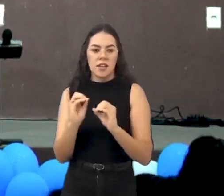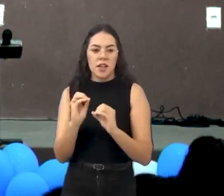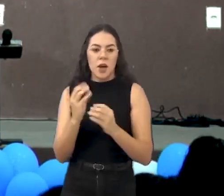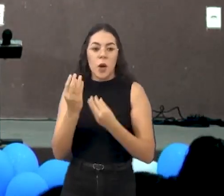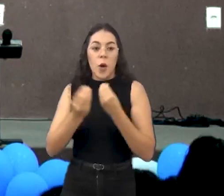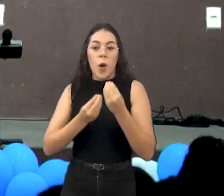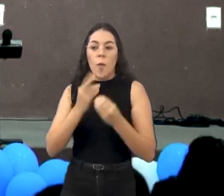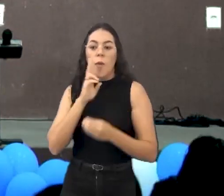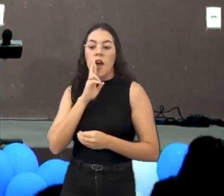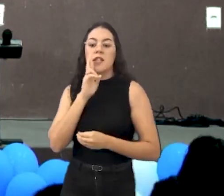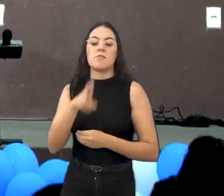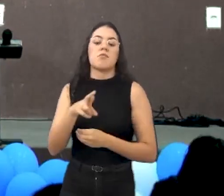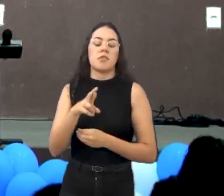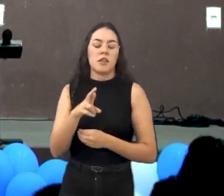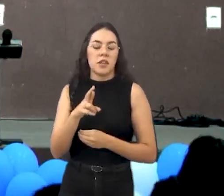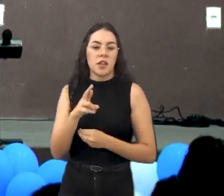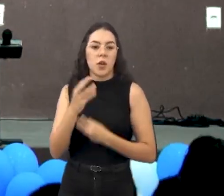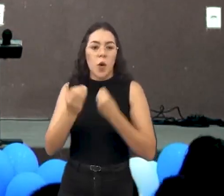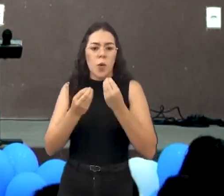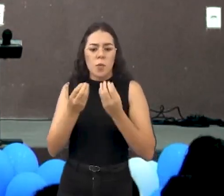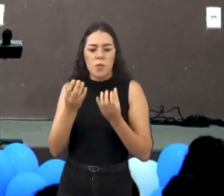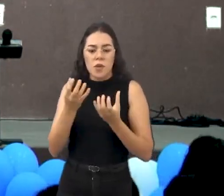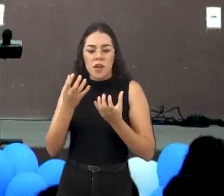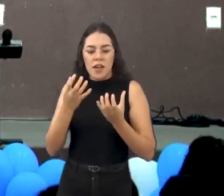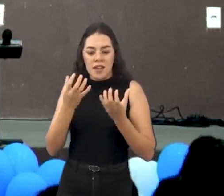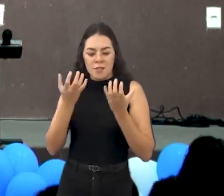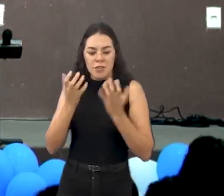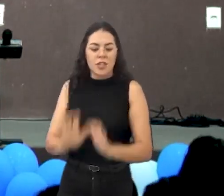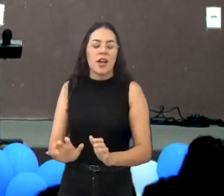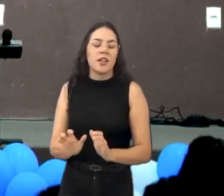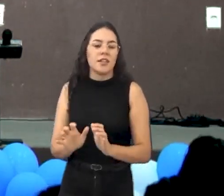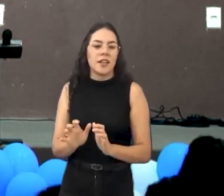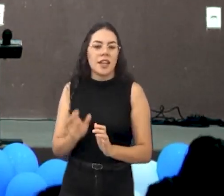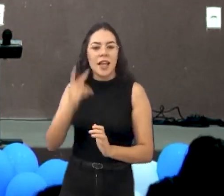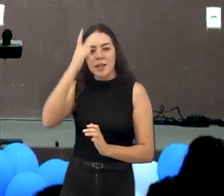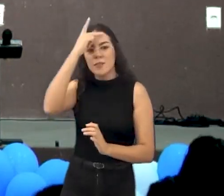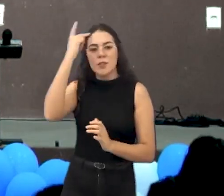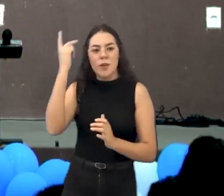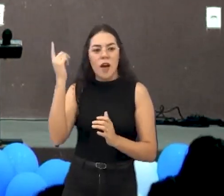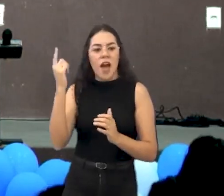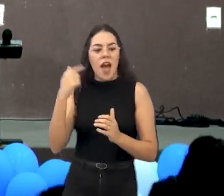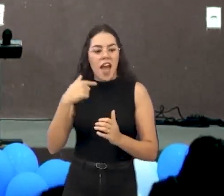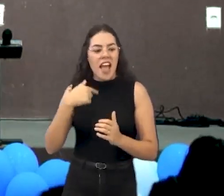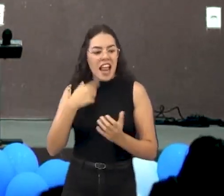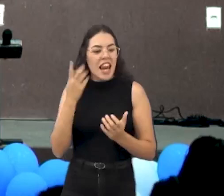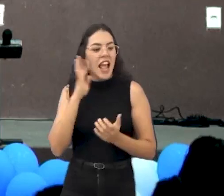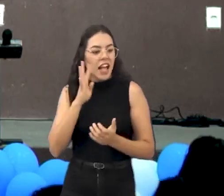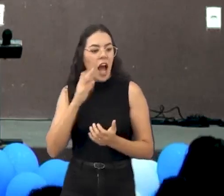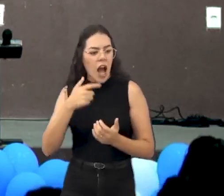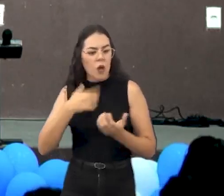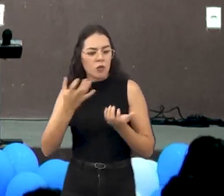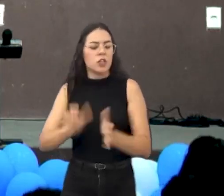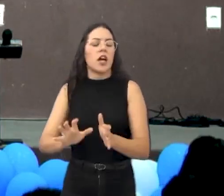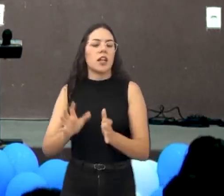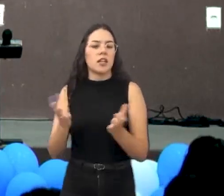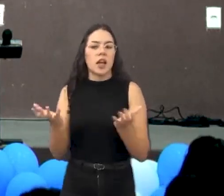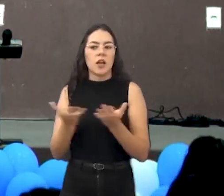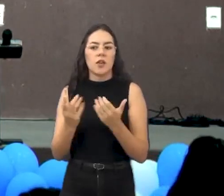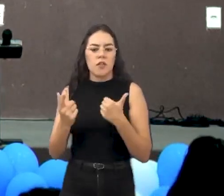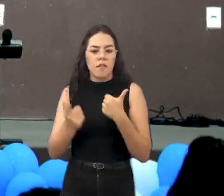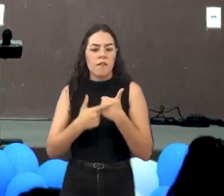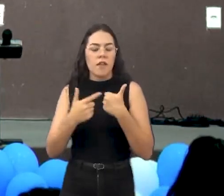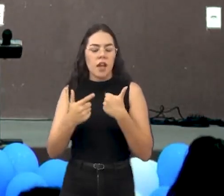ser respondão, como ser chato. E a galera, eita, que massa, eu vou ser chato também. Eu falo mesmo, eu digo mesmo o